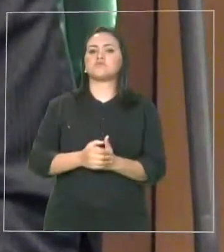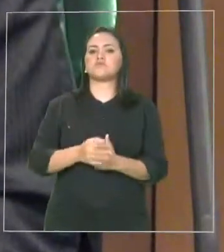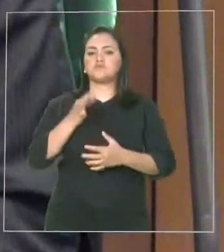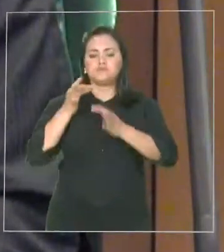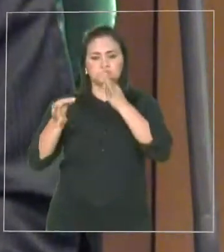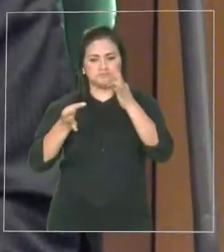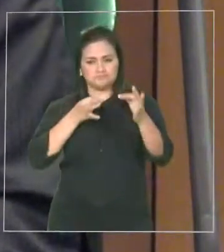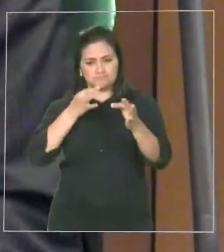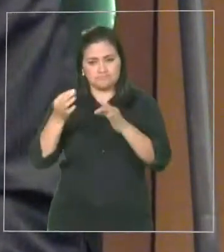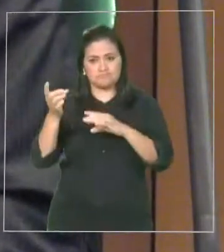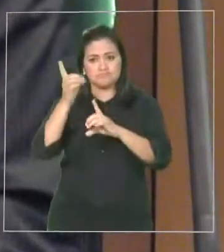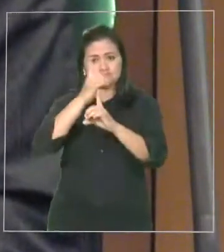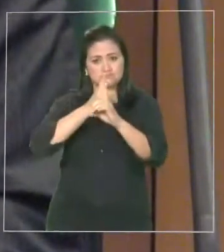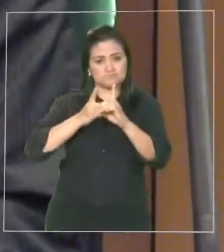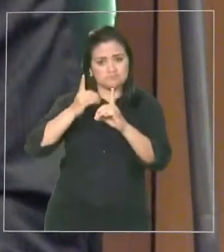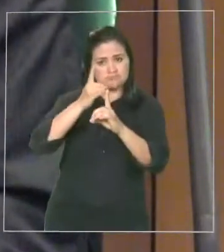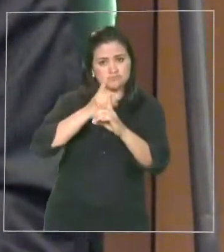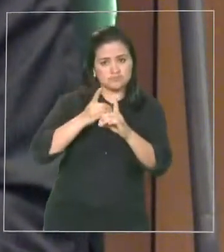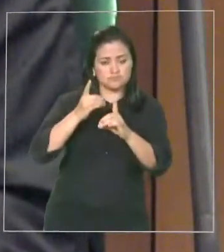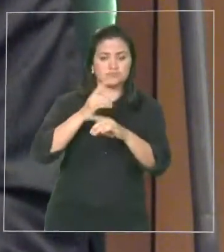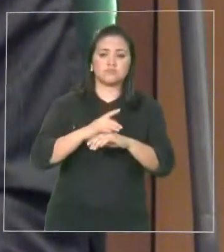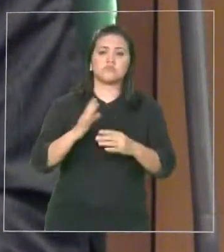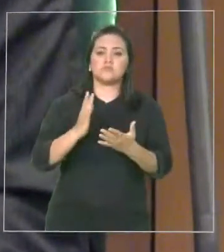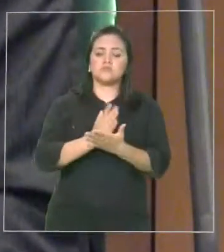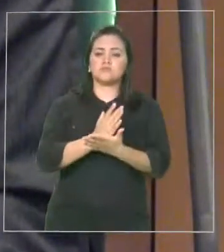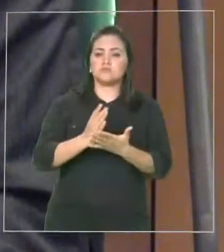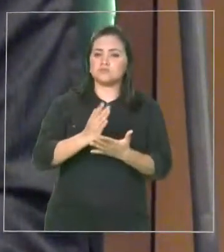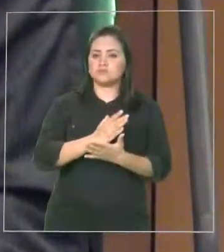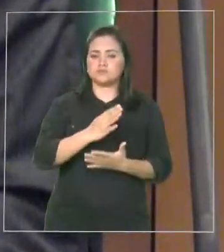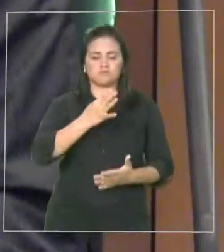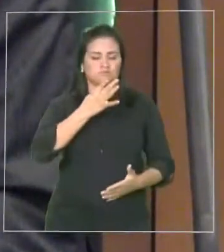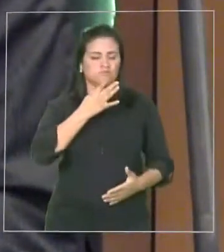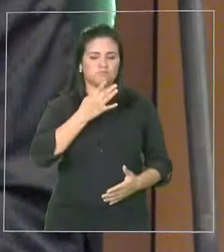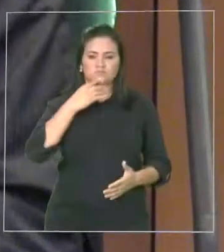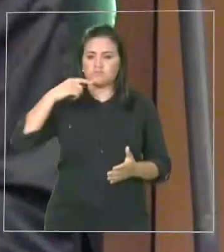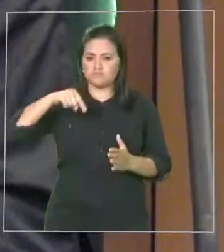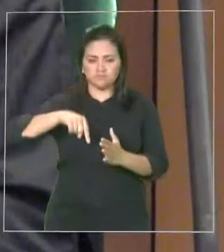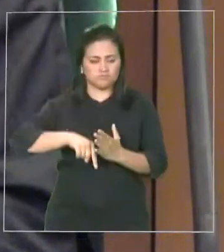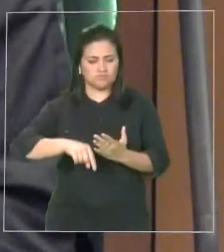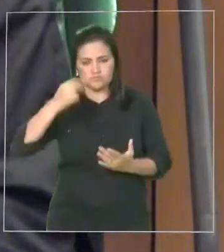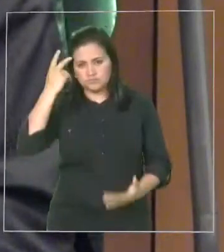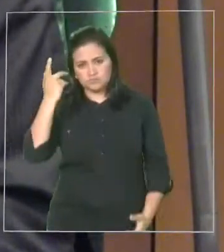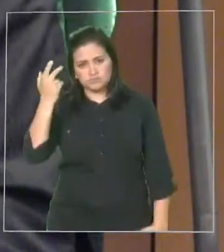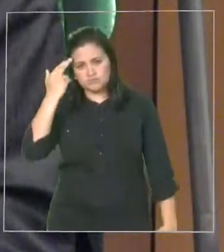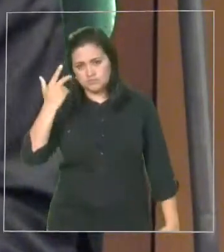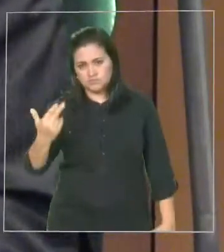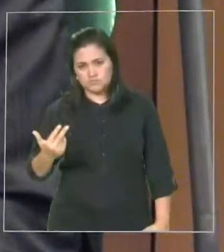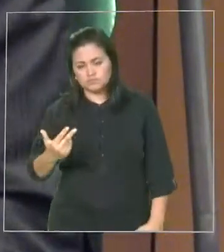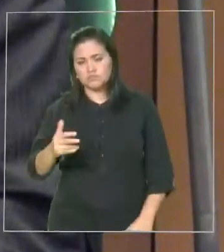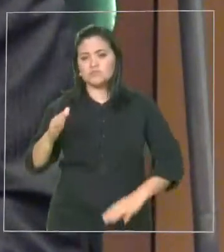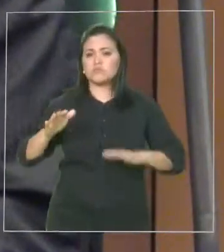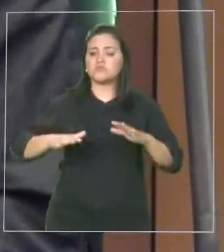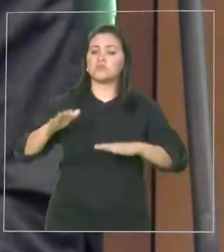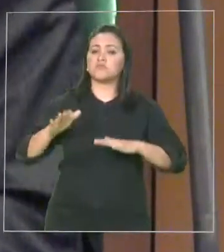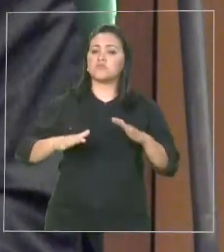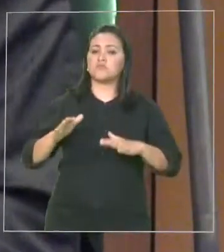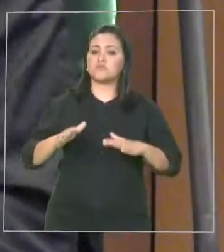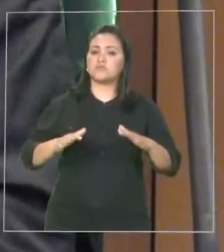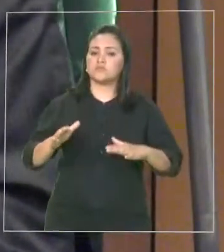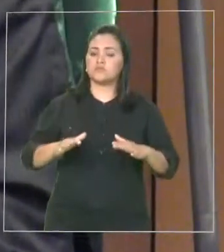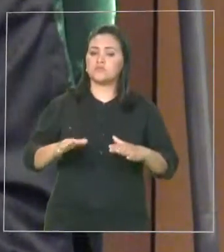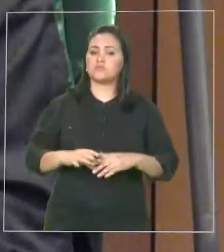infelizmente com a incoerência de muitos, porque muitas vezes quem cobra uma postura aqui, a nível